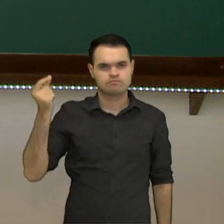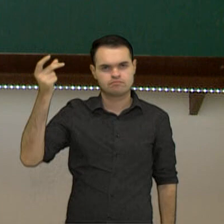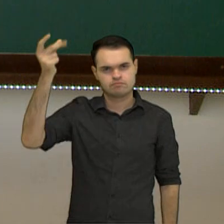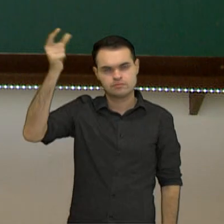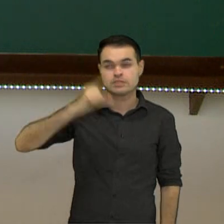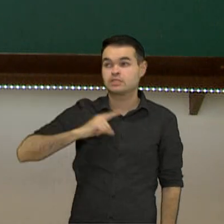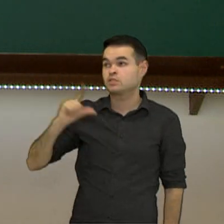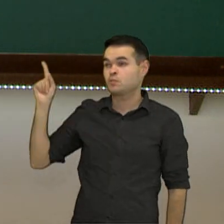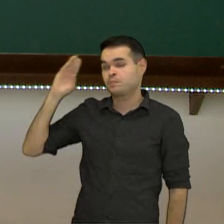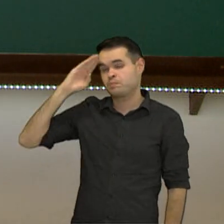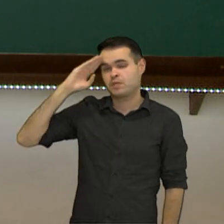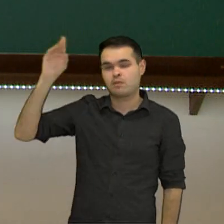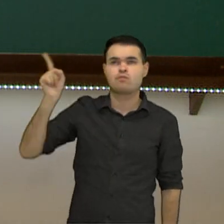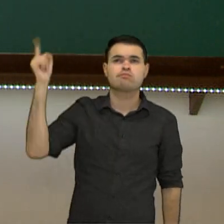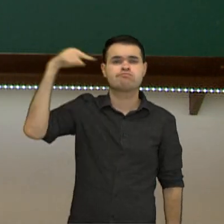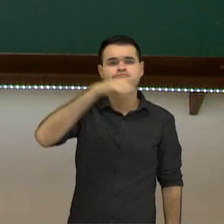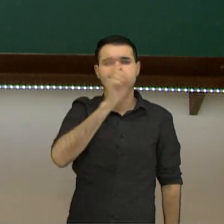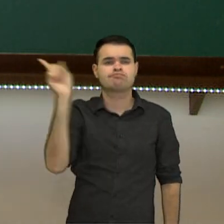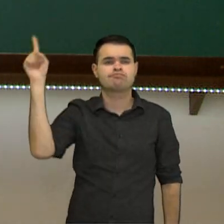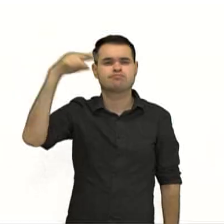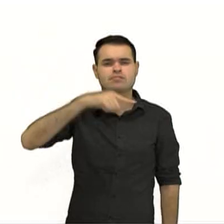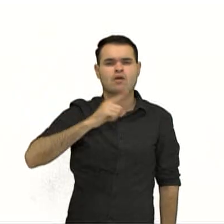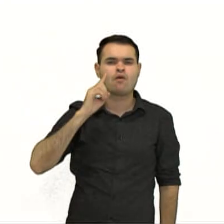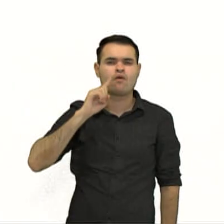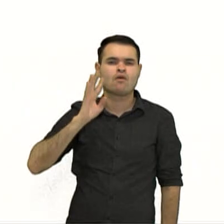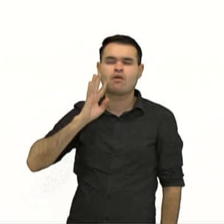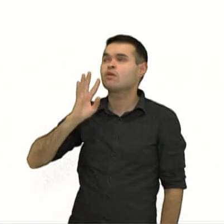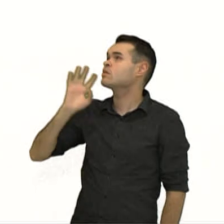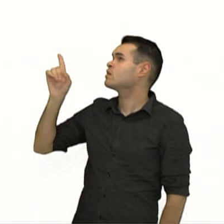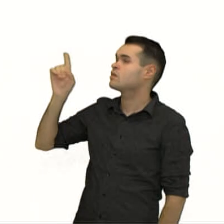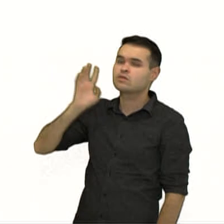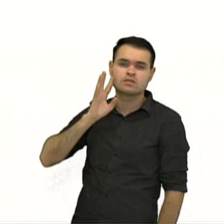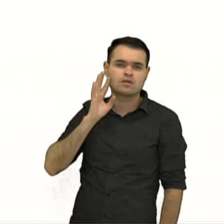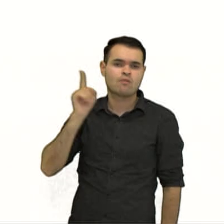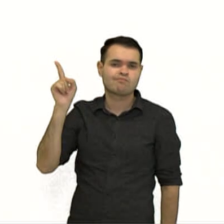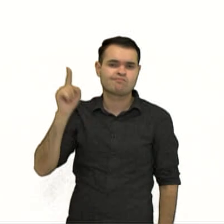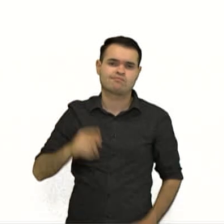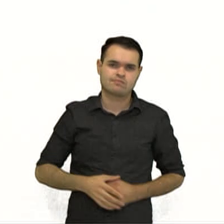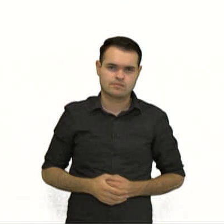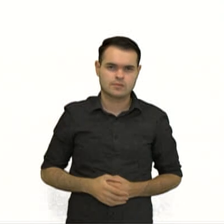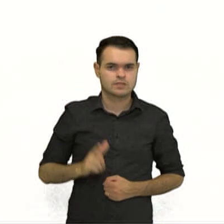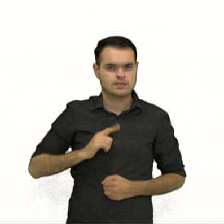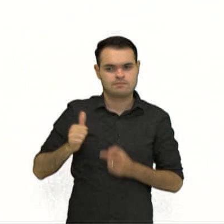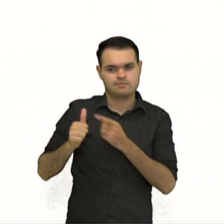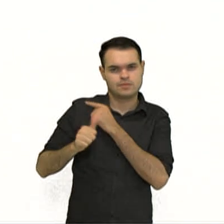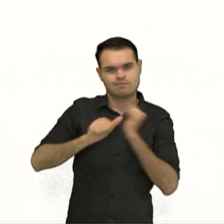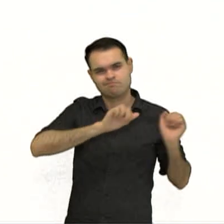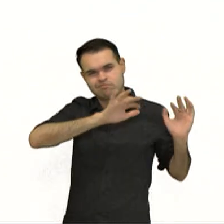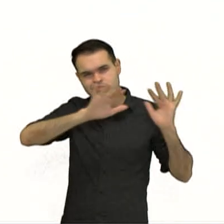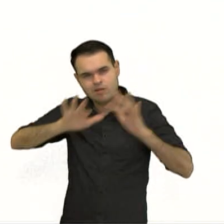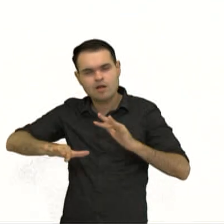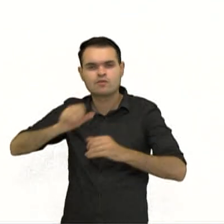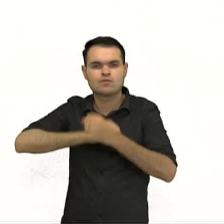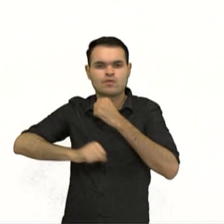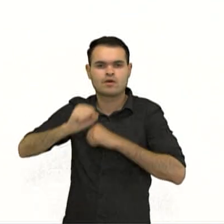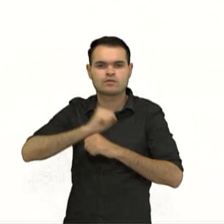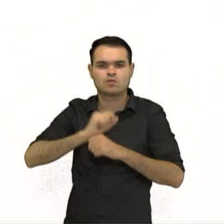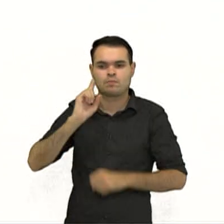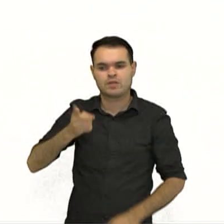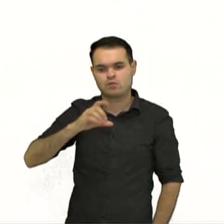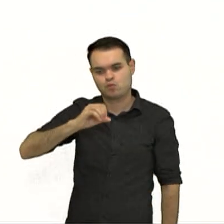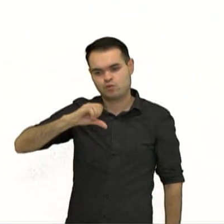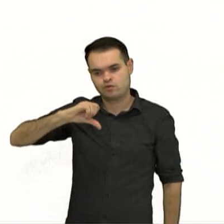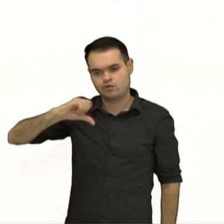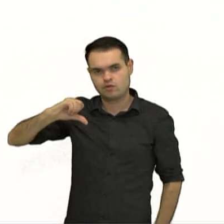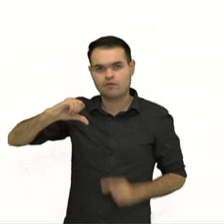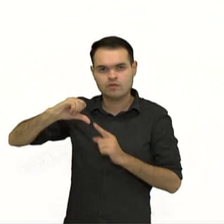as principais cruzadas, olha que bacana esse mapa, né? Então nós vamos ter a primeira cruzada no ano de 1099